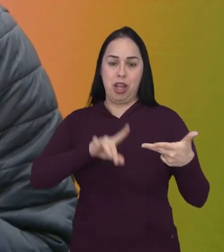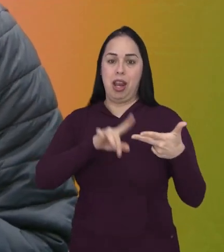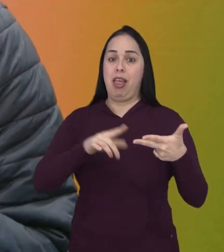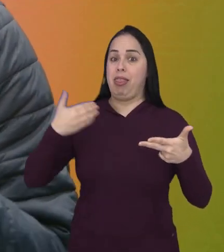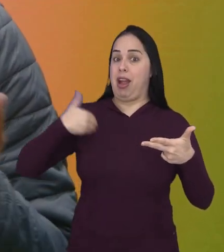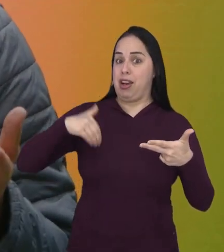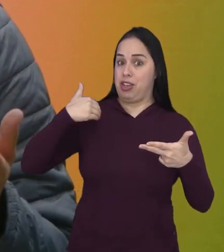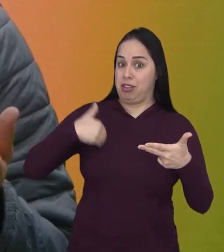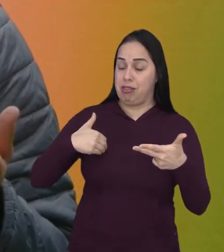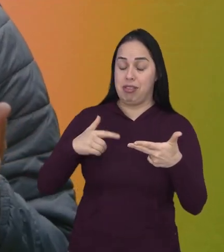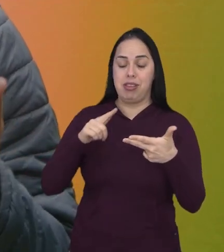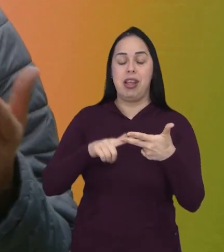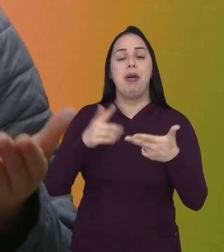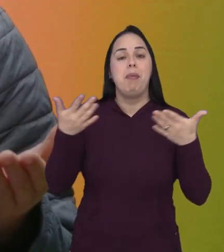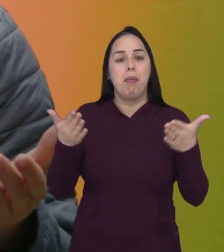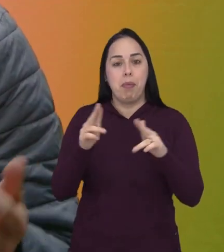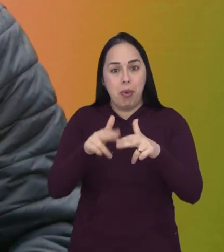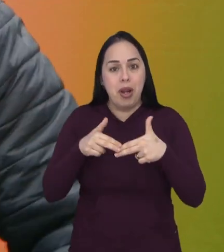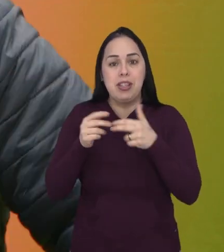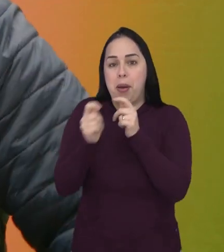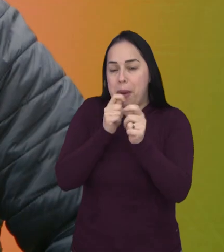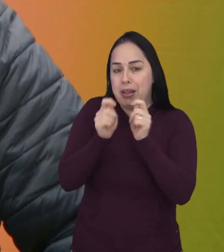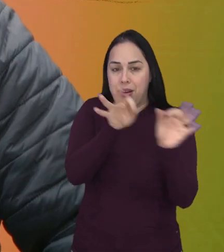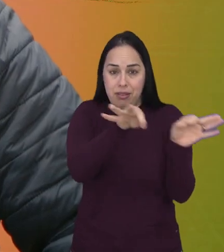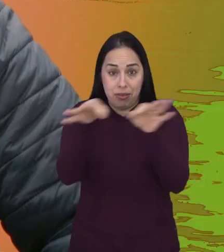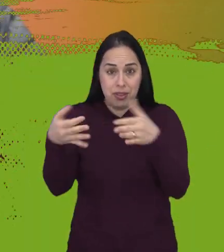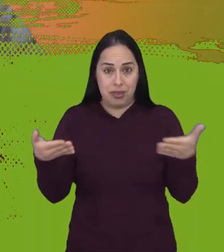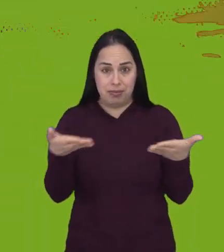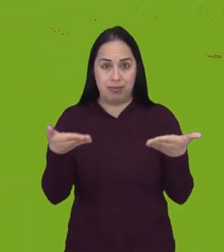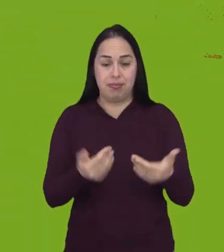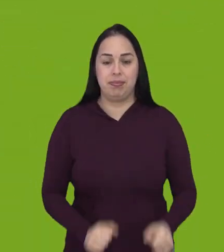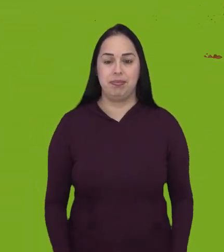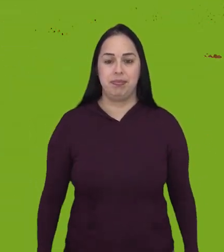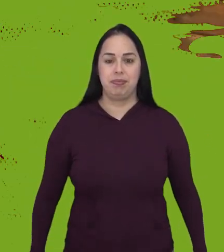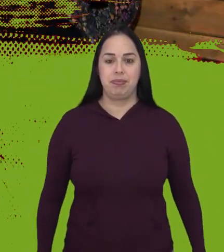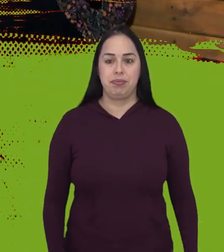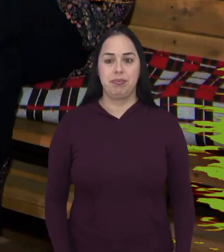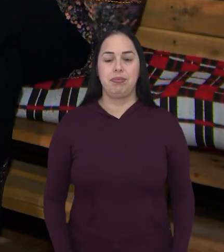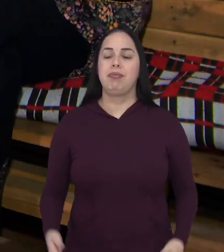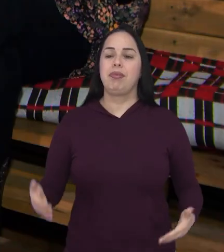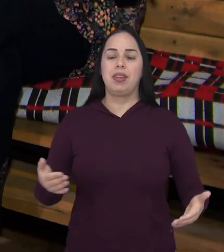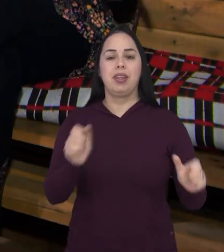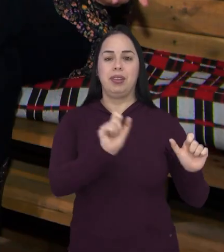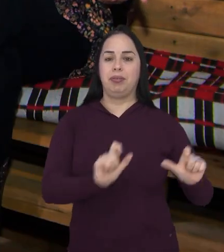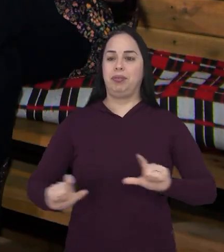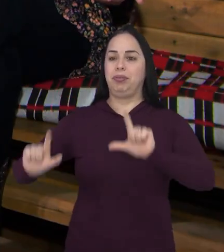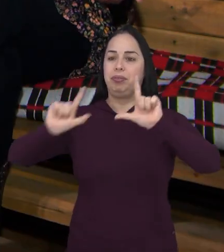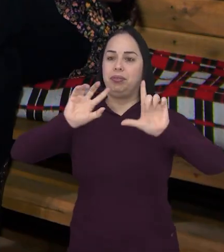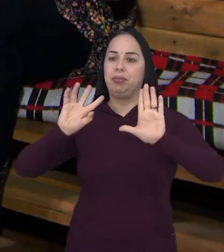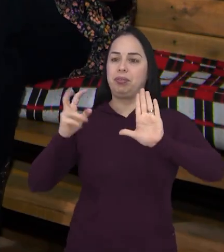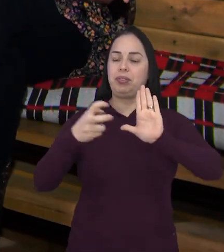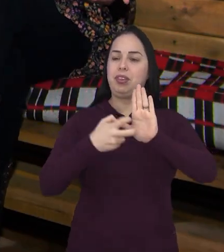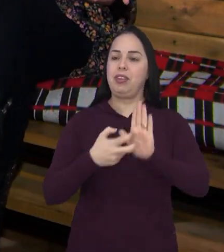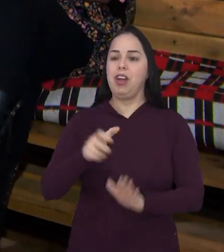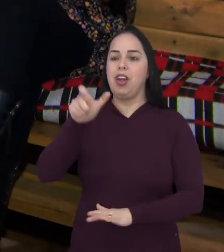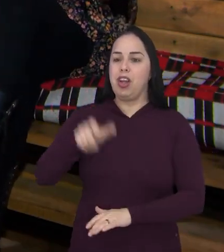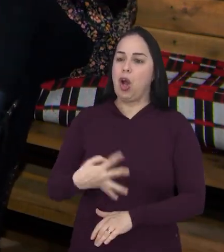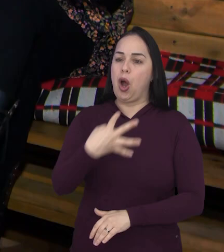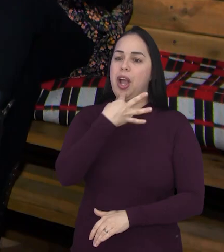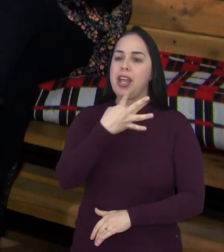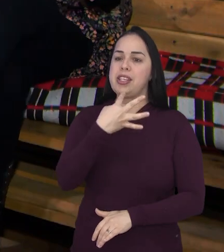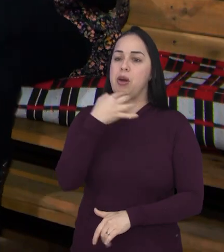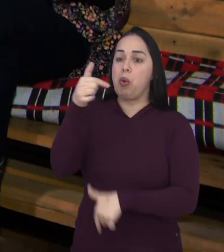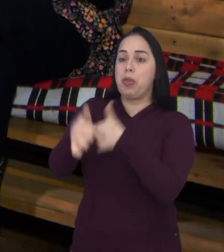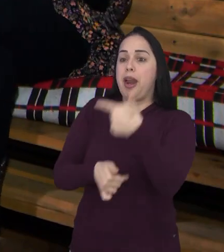por exemplo. E é uma entrevista com ele que você confere agora. E o Conexão Cultura hoje veio conhecer um pouco mais